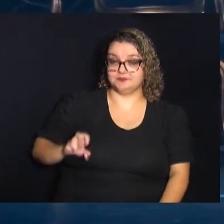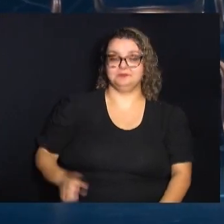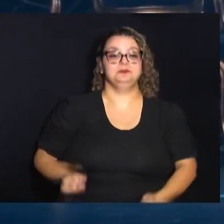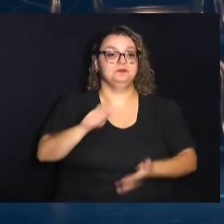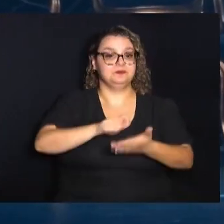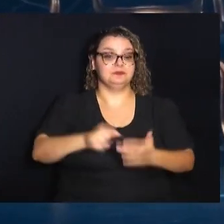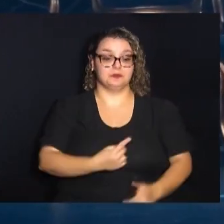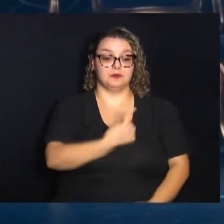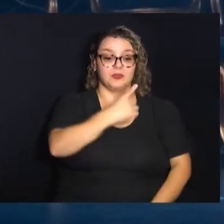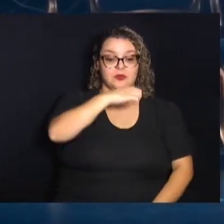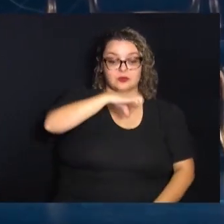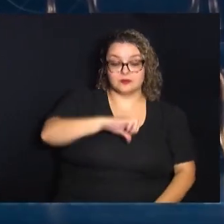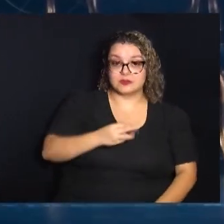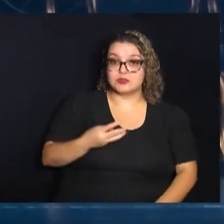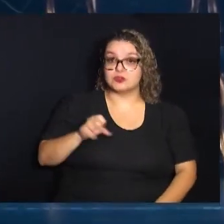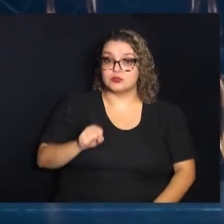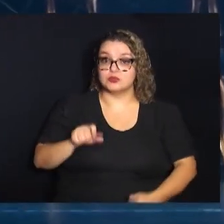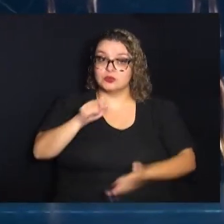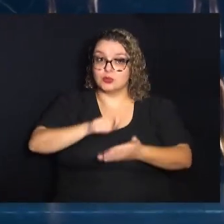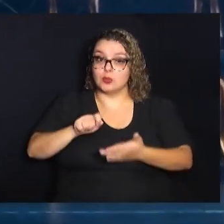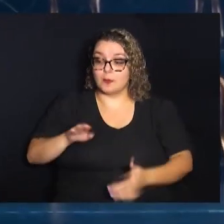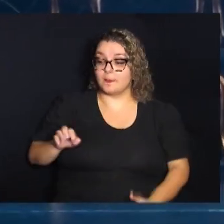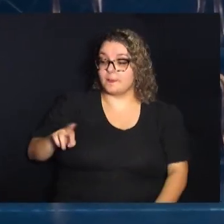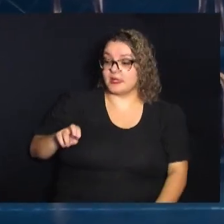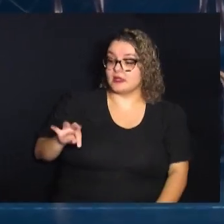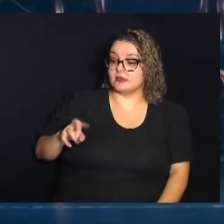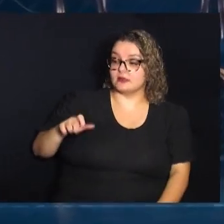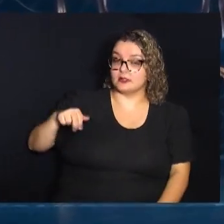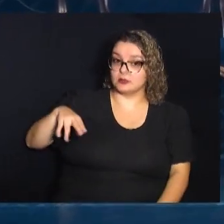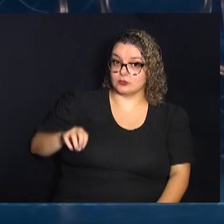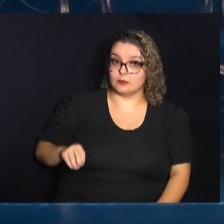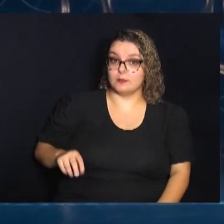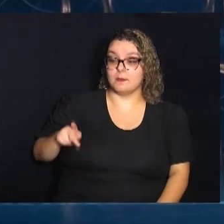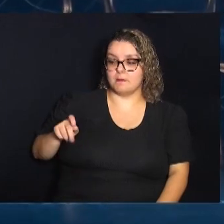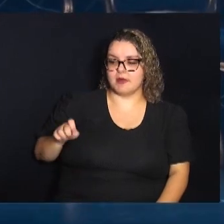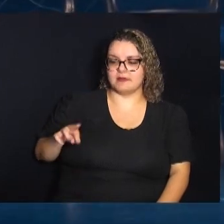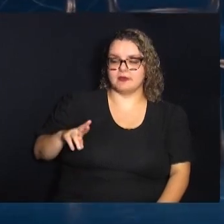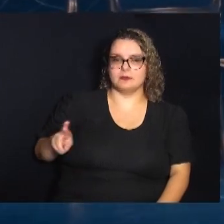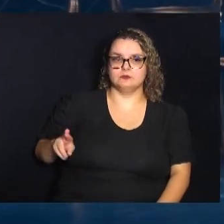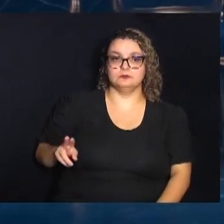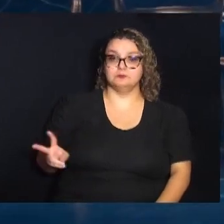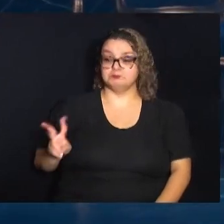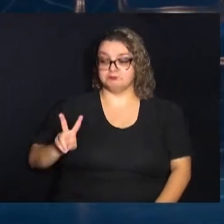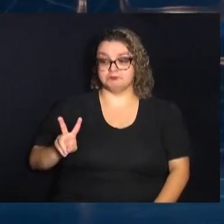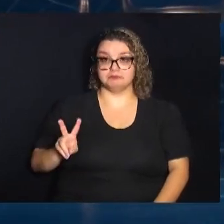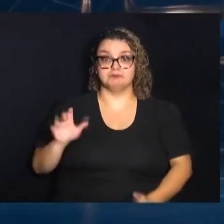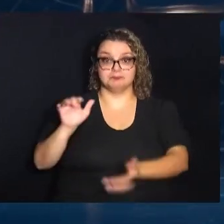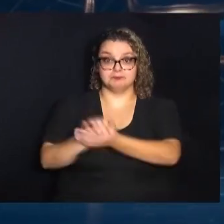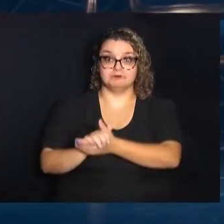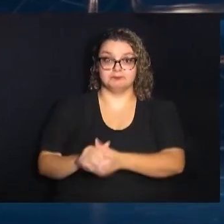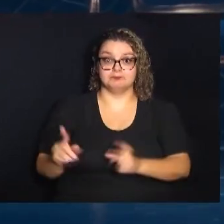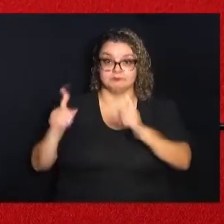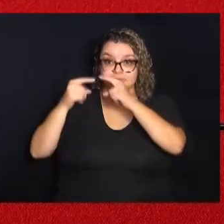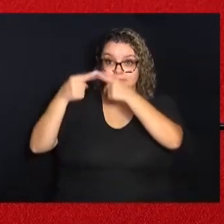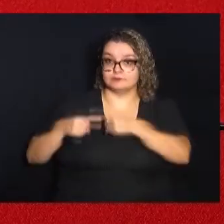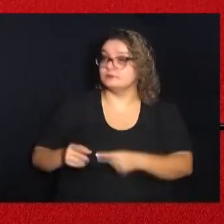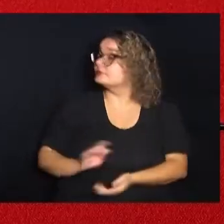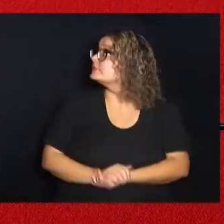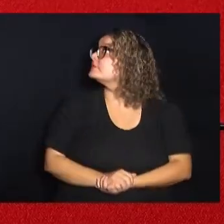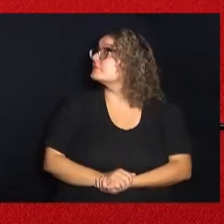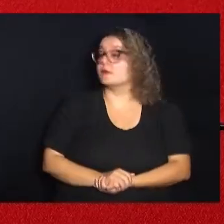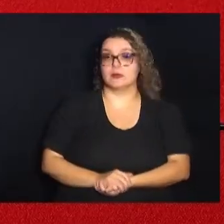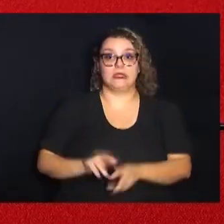em 1938 pelo dramaturgo britânico Patrick Hamilton, retrata um casal em crise. É um tema